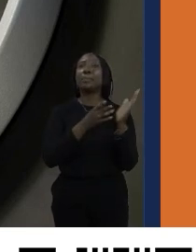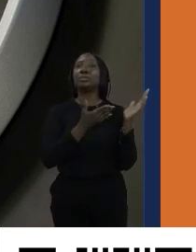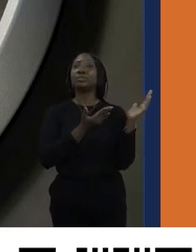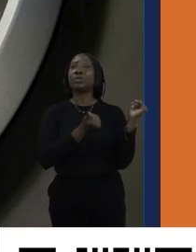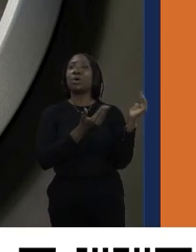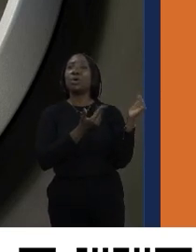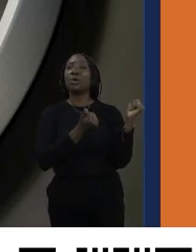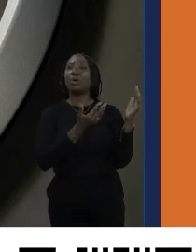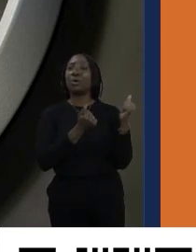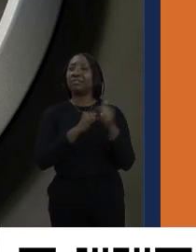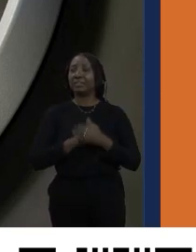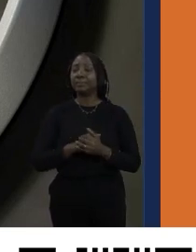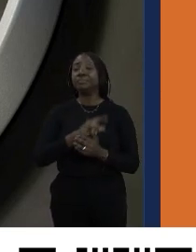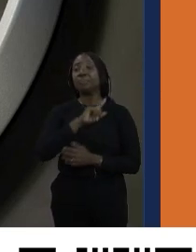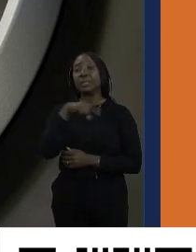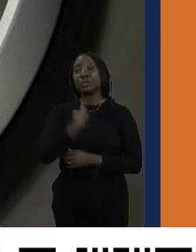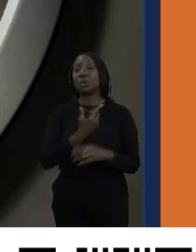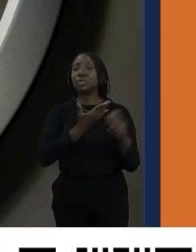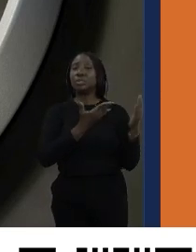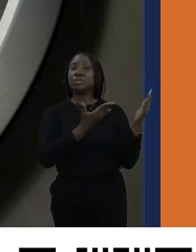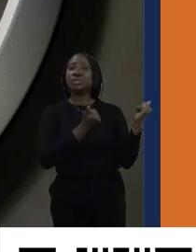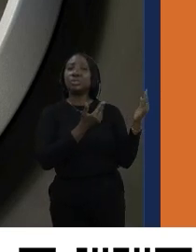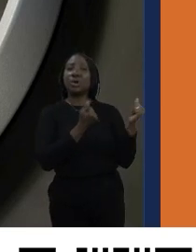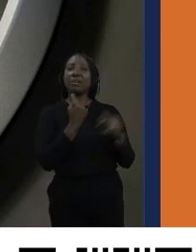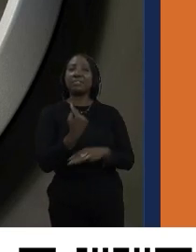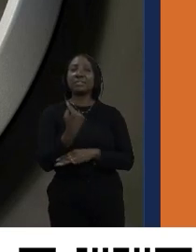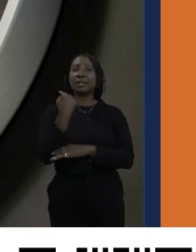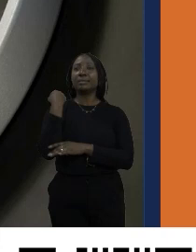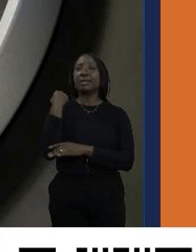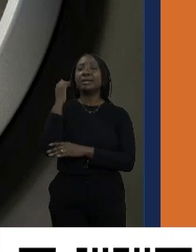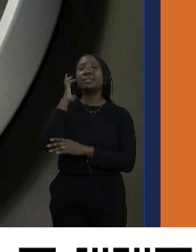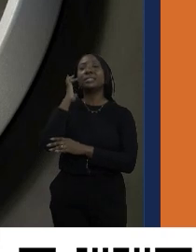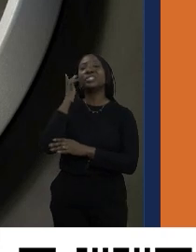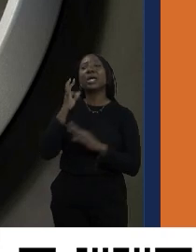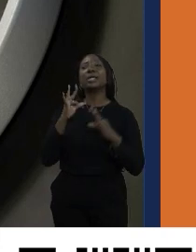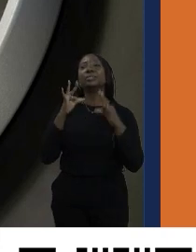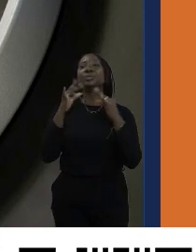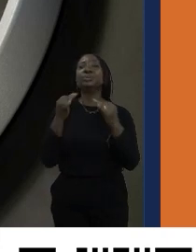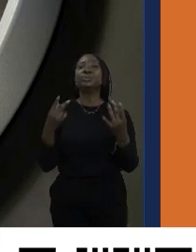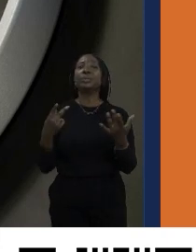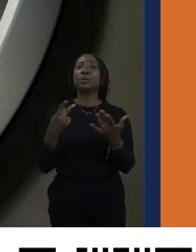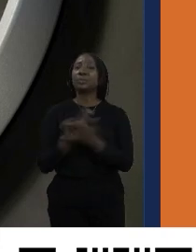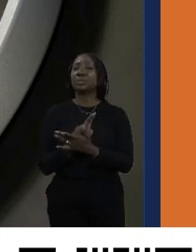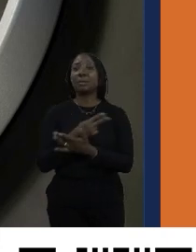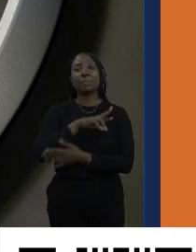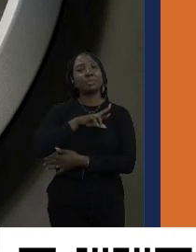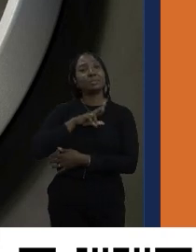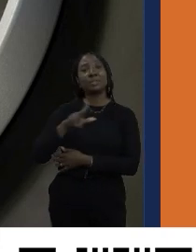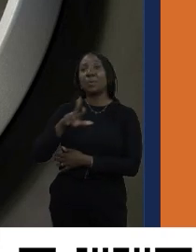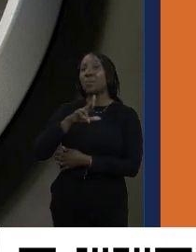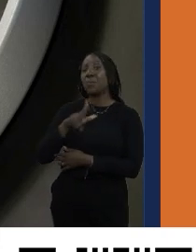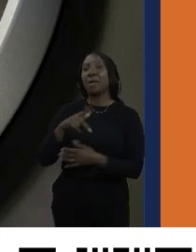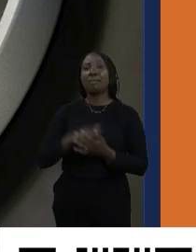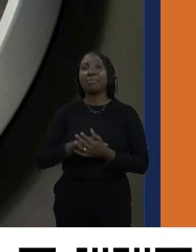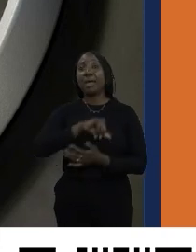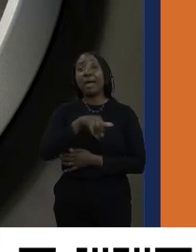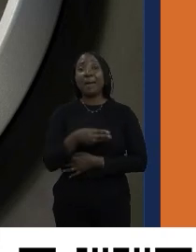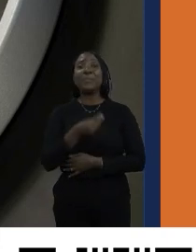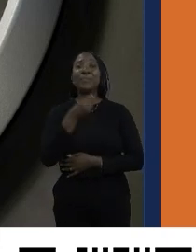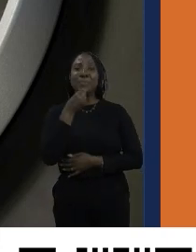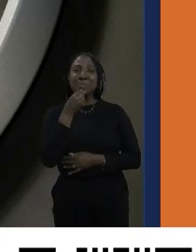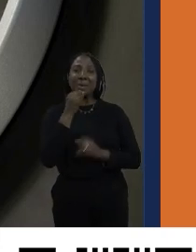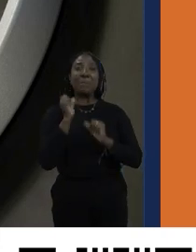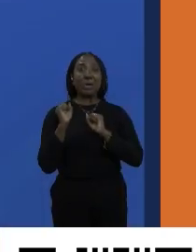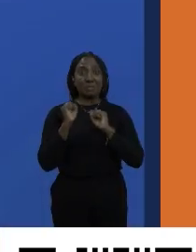assim, quando a gente é muito jovem, a gente acha, ah, vai dar tempo para tudo. O tempo passa rápido, tá? Então aproveitem muito o tempo e o dia a